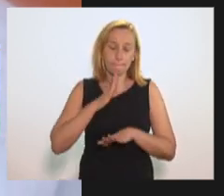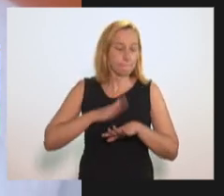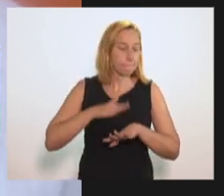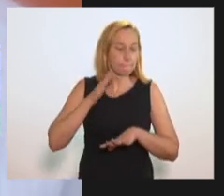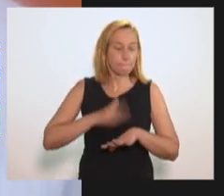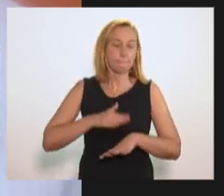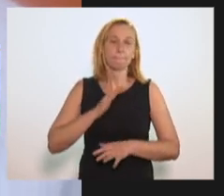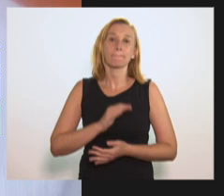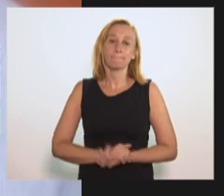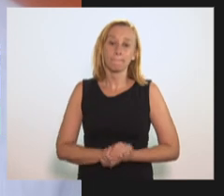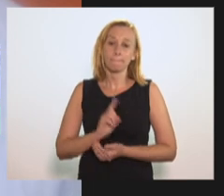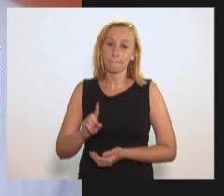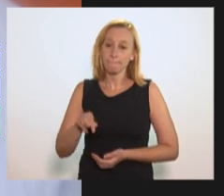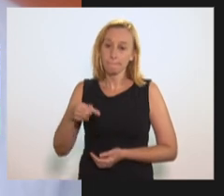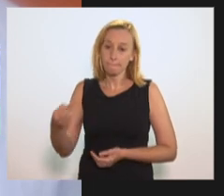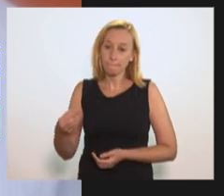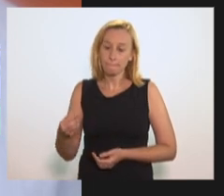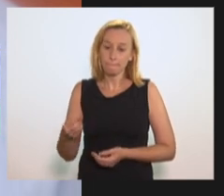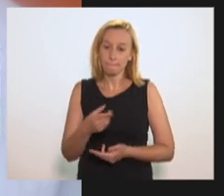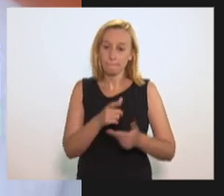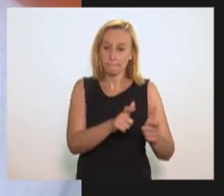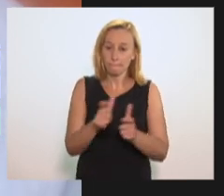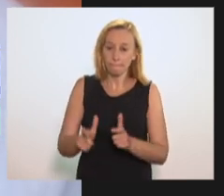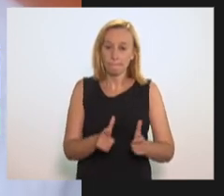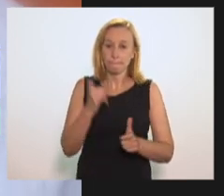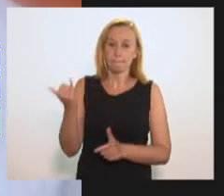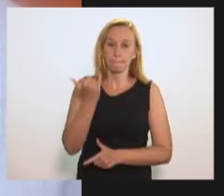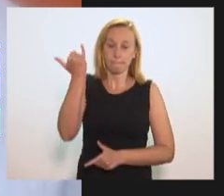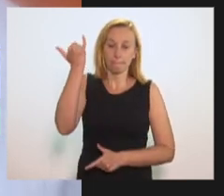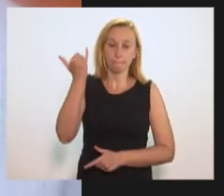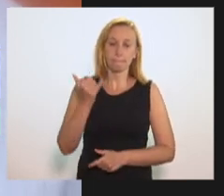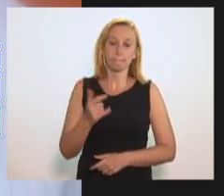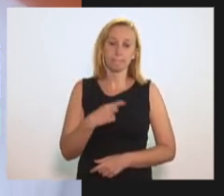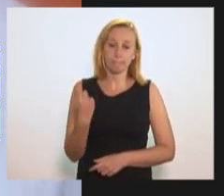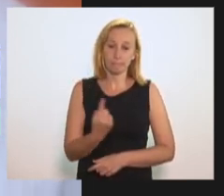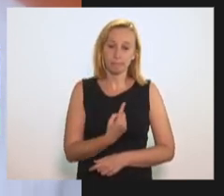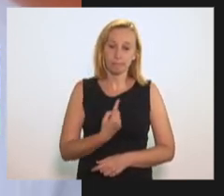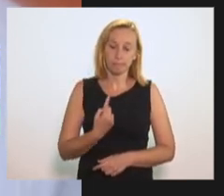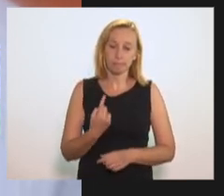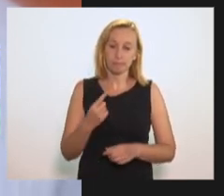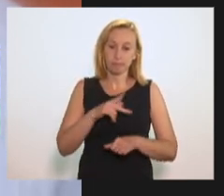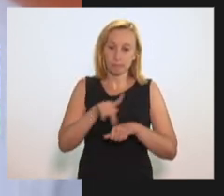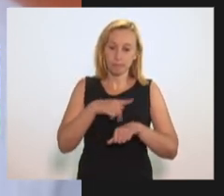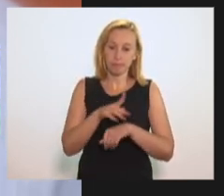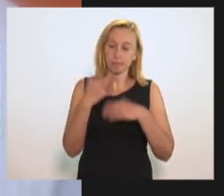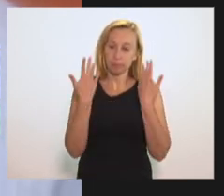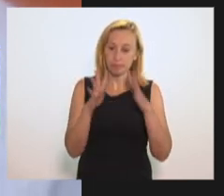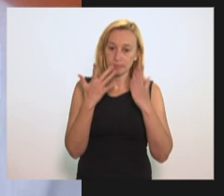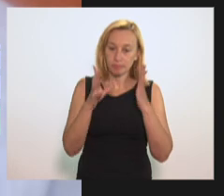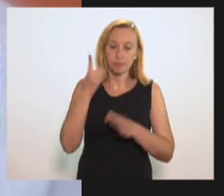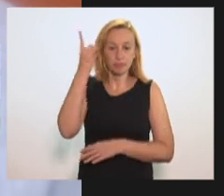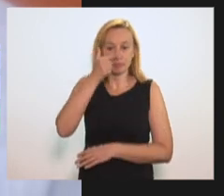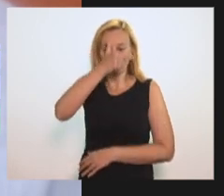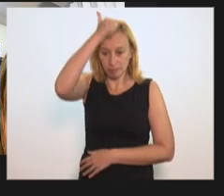pontos importantíssimos da nossa terra parabéns Luiz Paulo